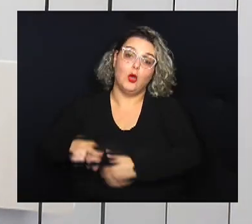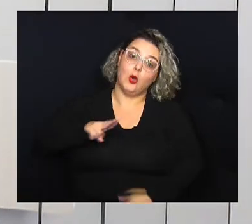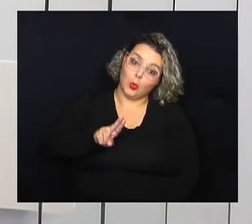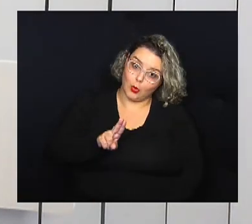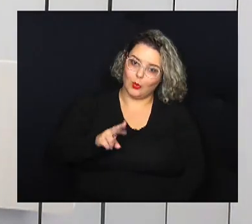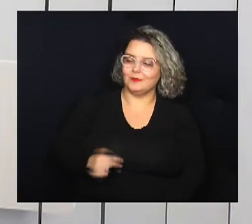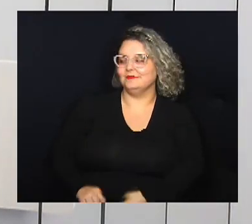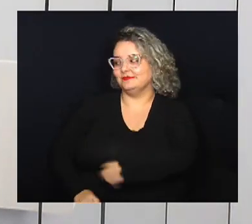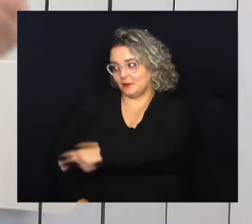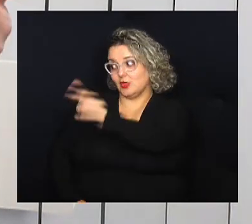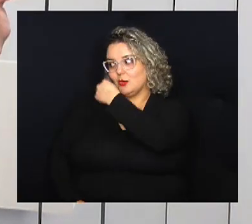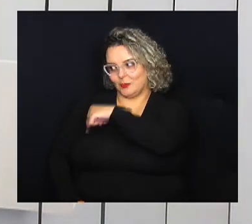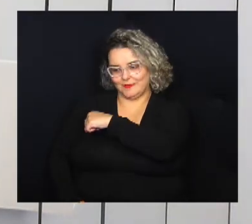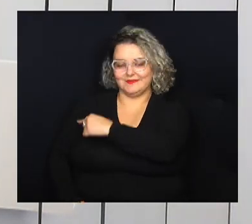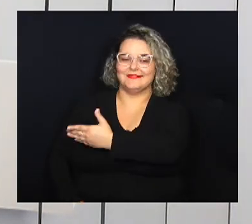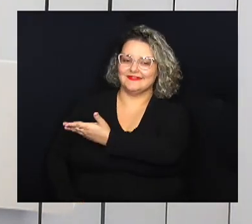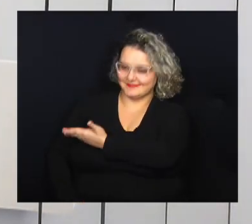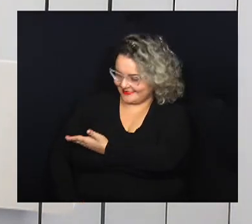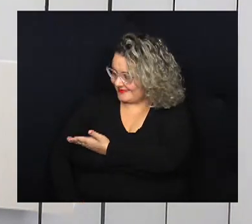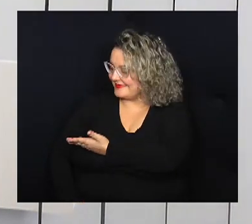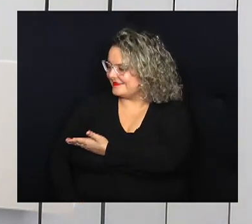3772-9699.